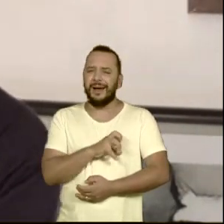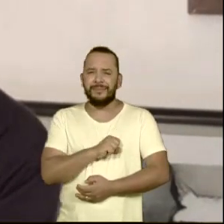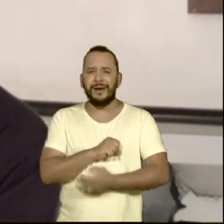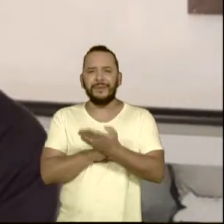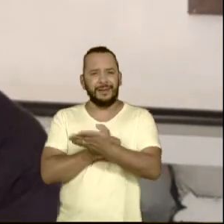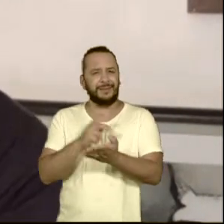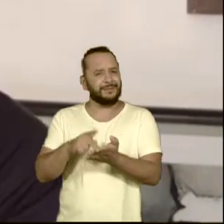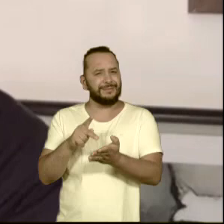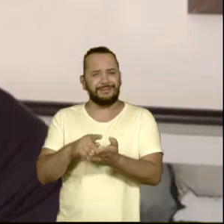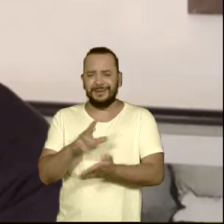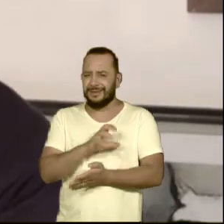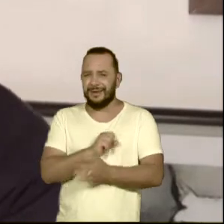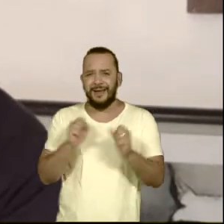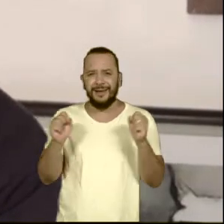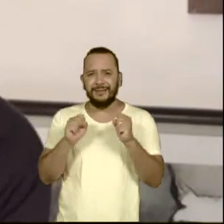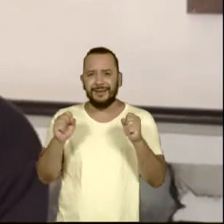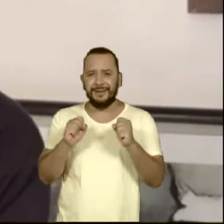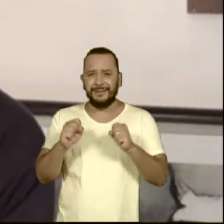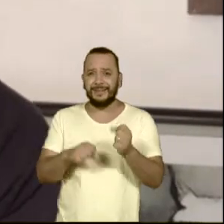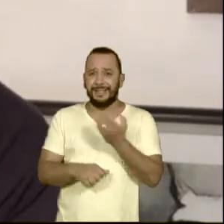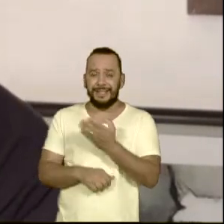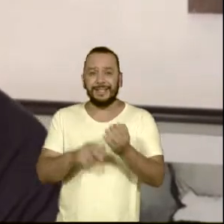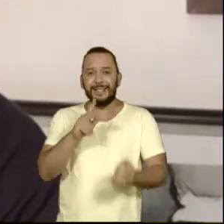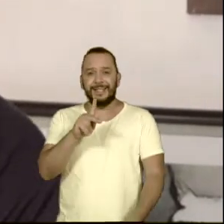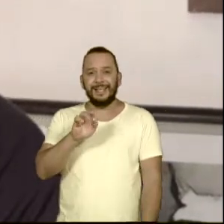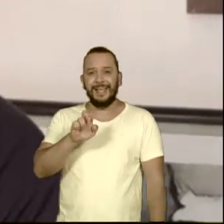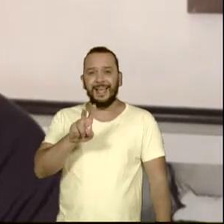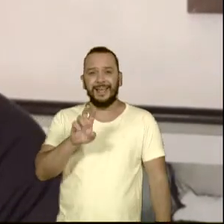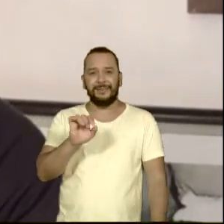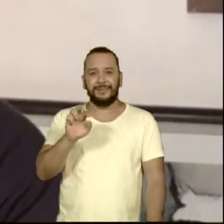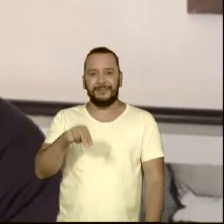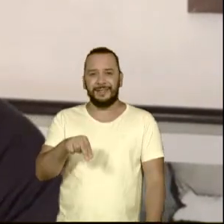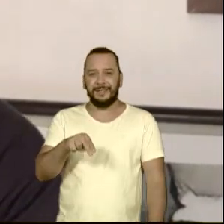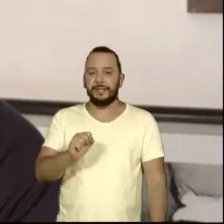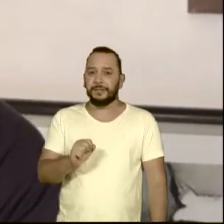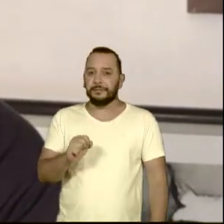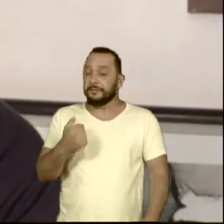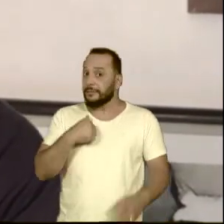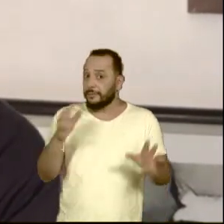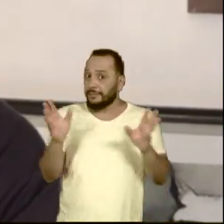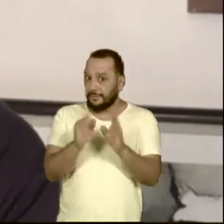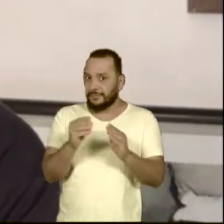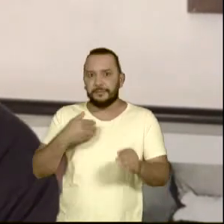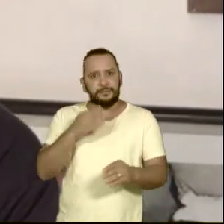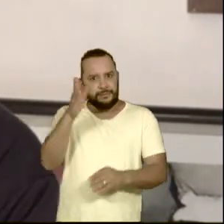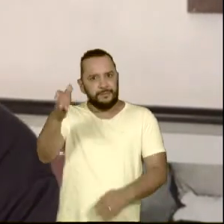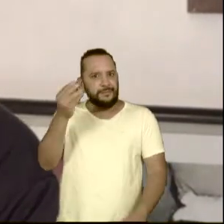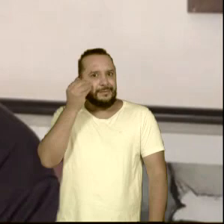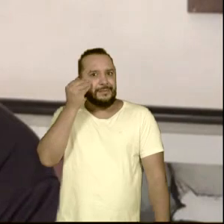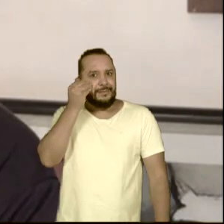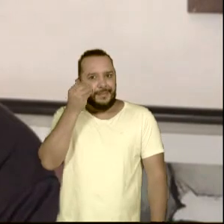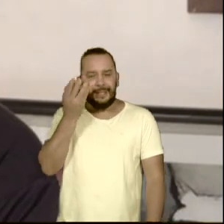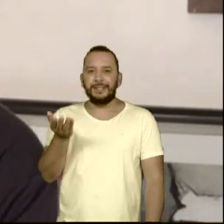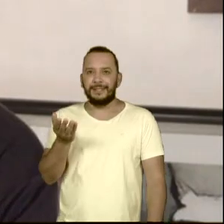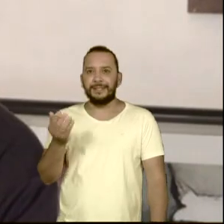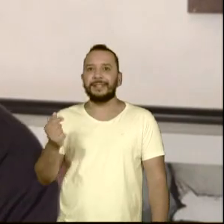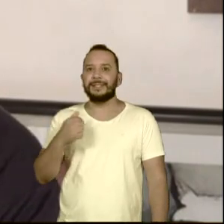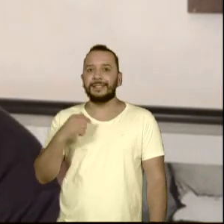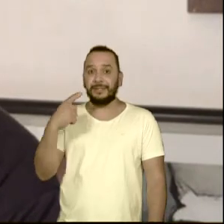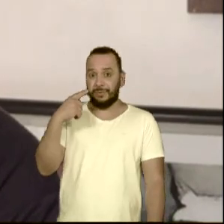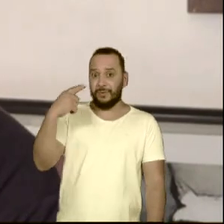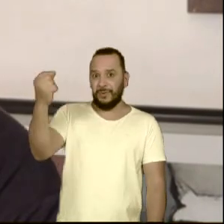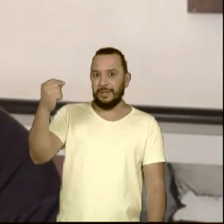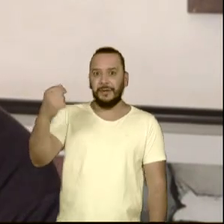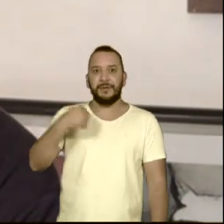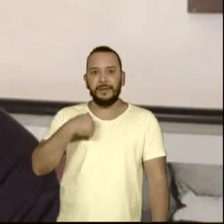ídolos mundiais, era ver a Madonna, gente, imagina se eu não ia. E para resumir, eu fui fazer o teste e fui escolhido